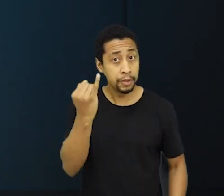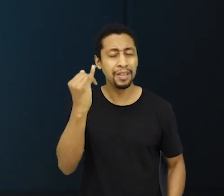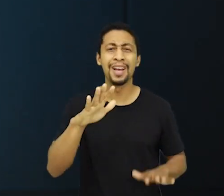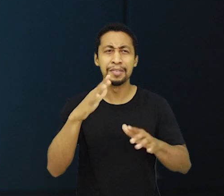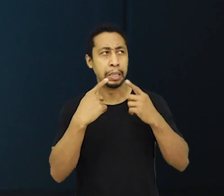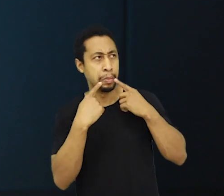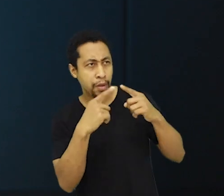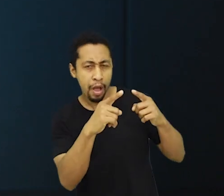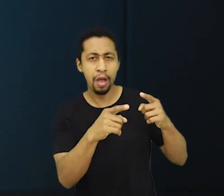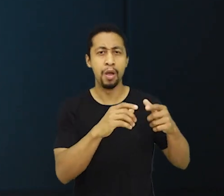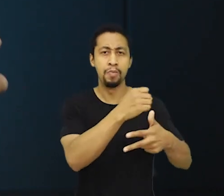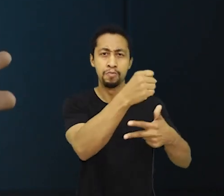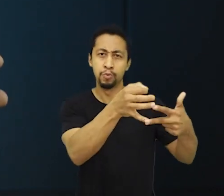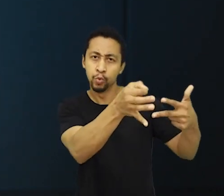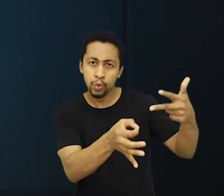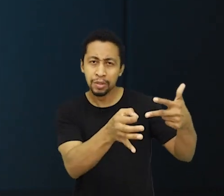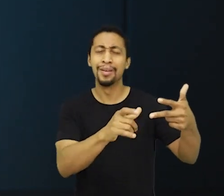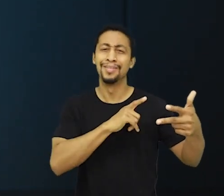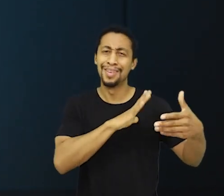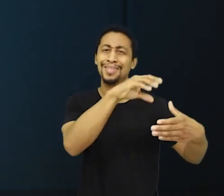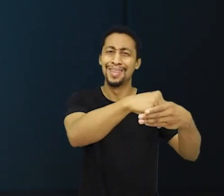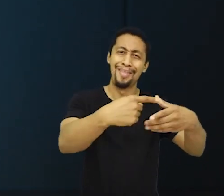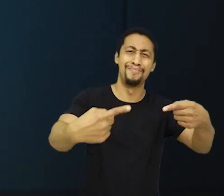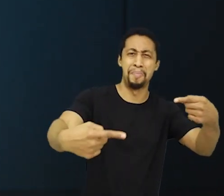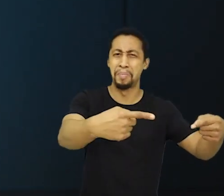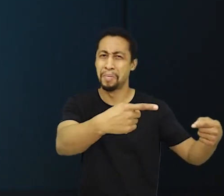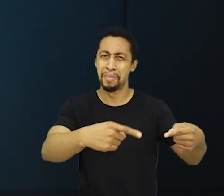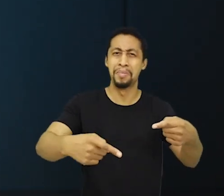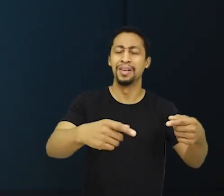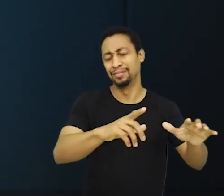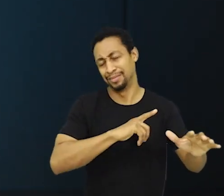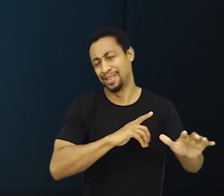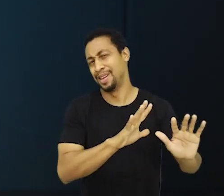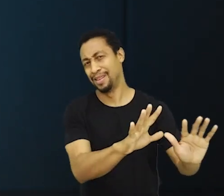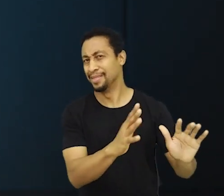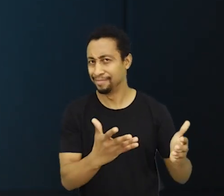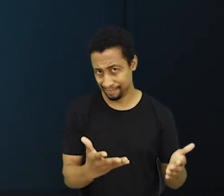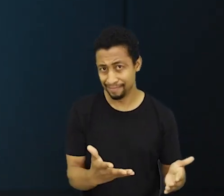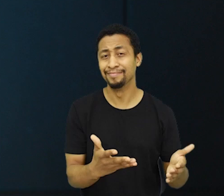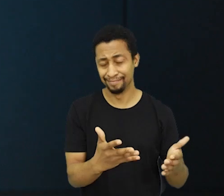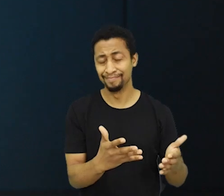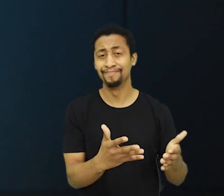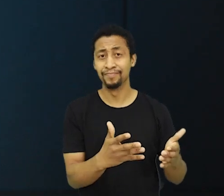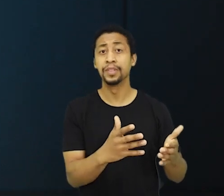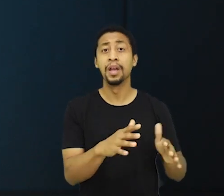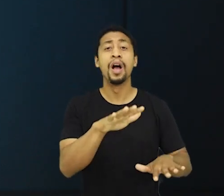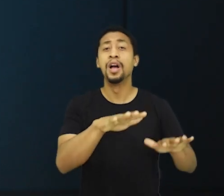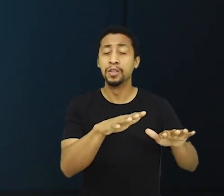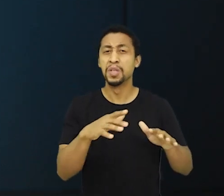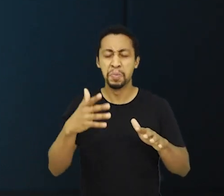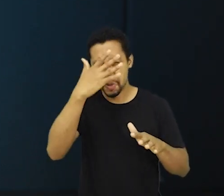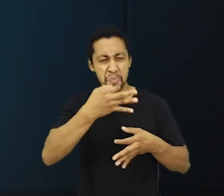criticado, possa ter suas mazelas, e tem, até que o poder judiciário possa ser